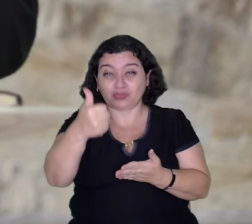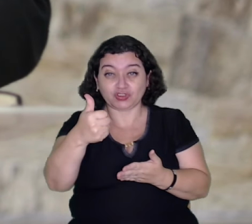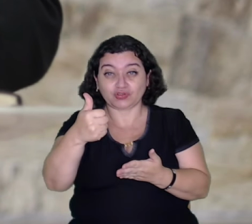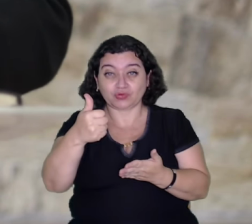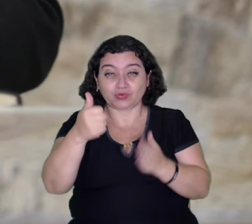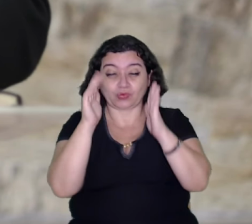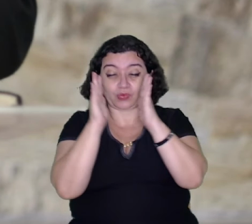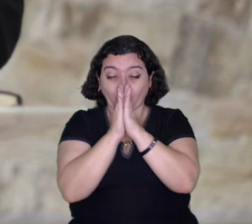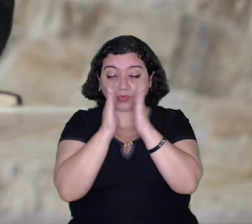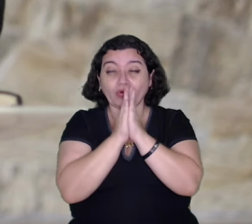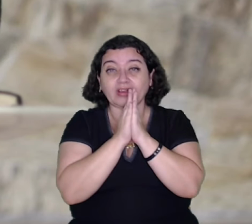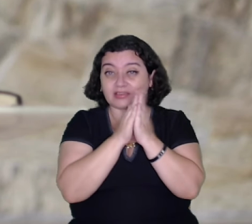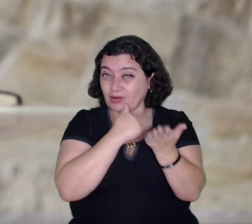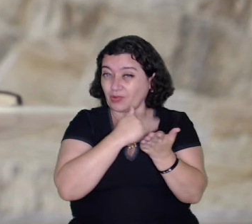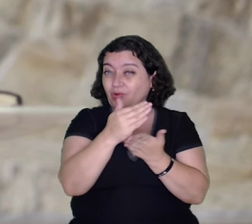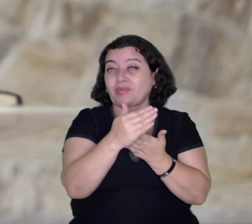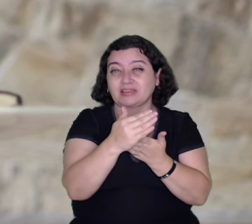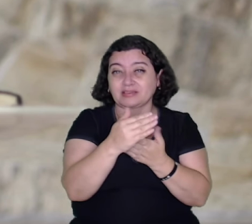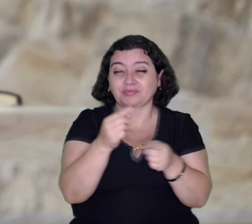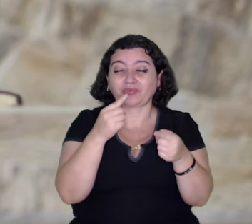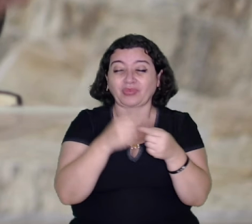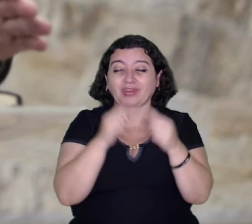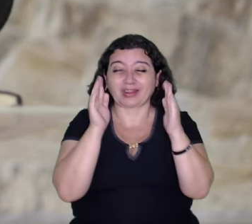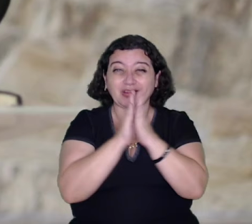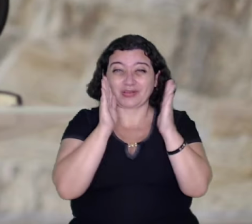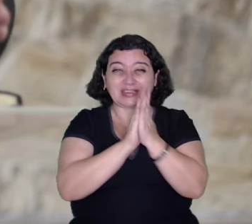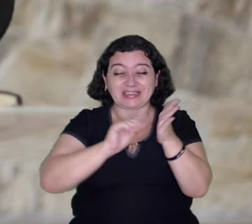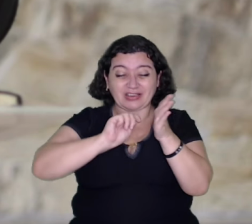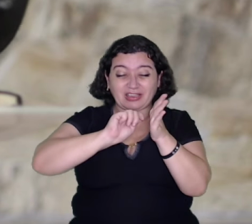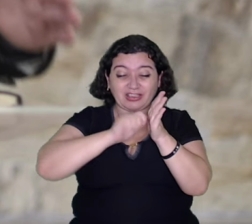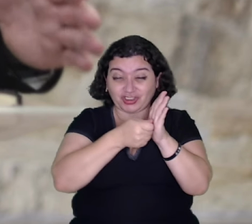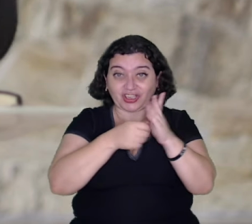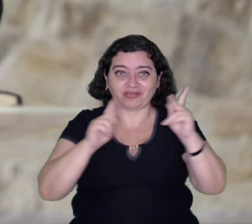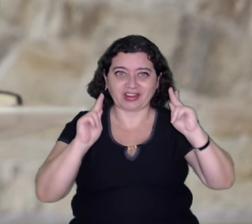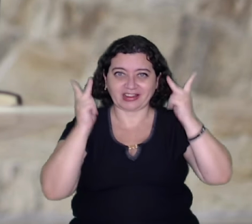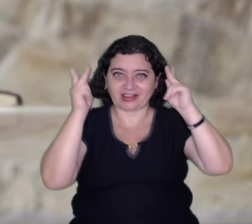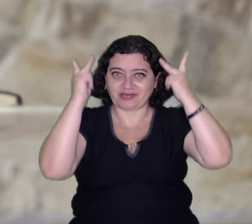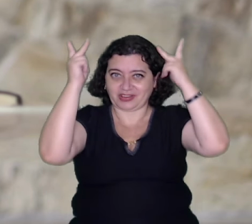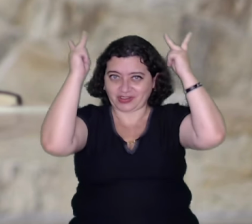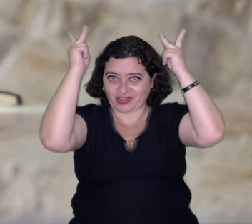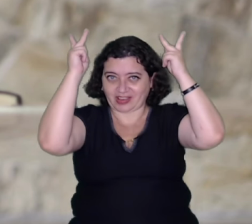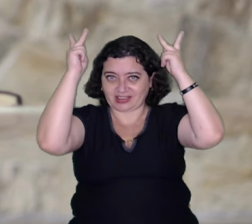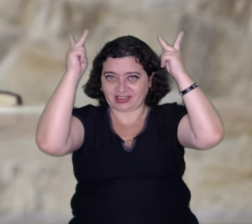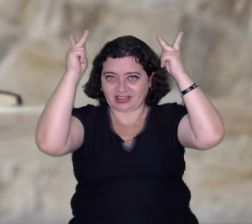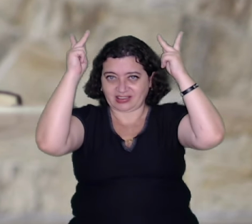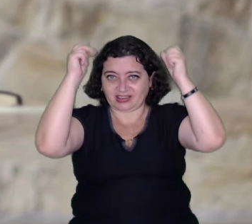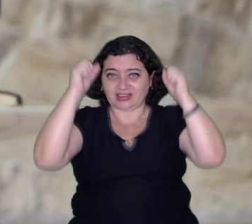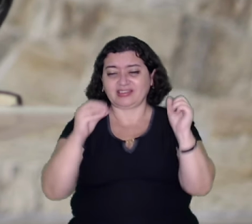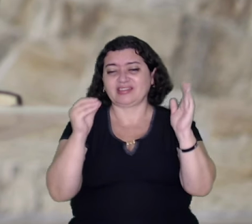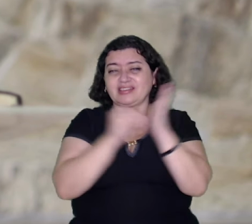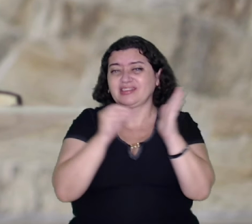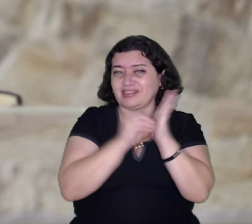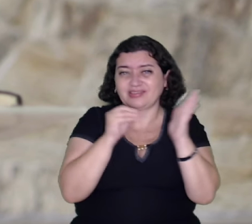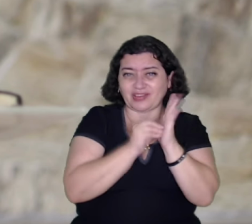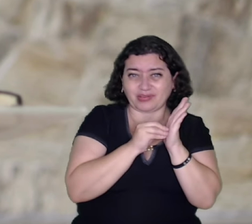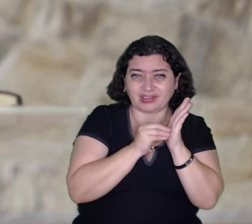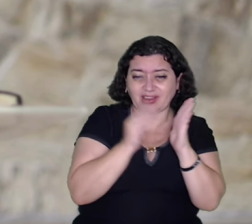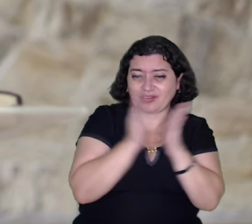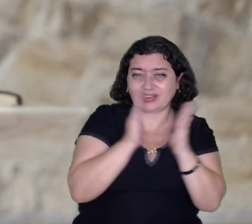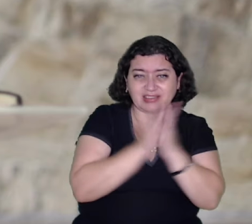oração. Porque oração é a chave da vitória. Sem oração nós não vamos conseguir